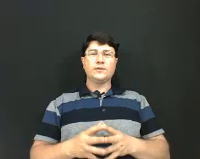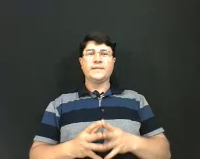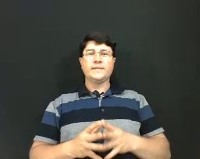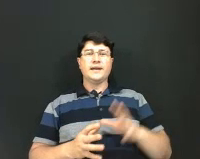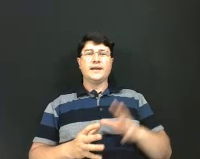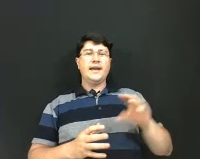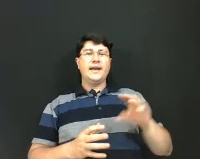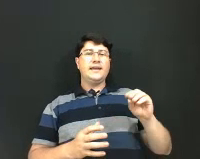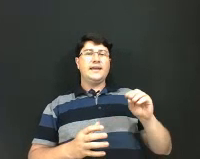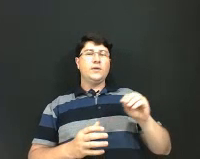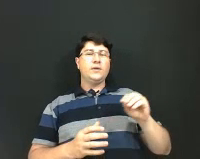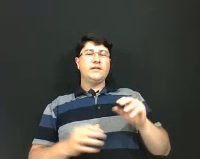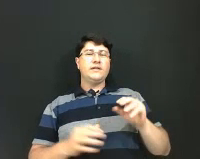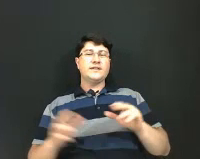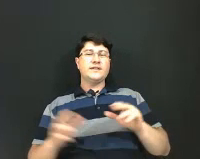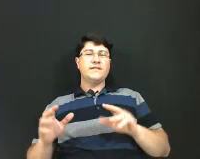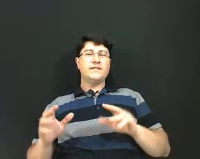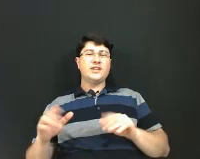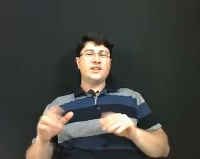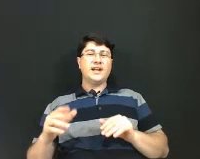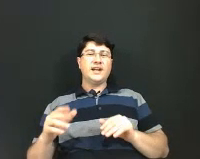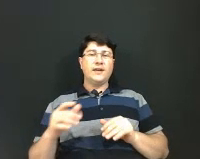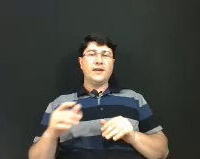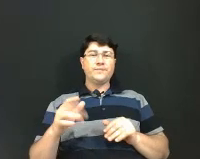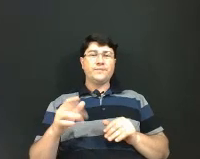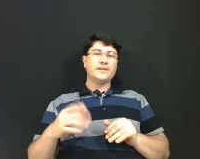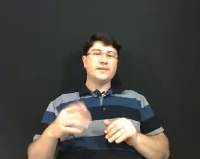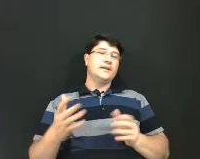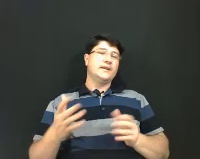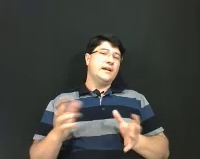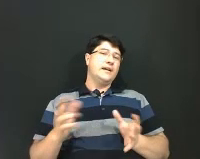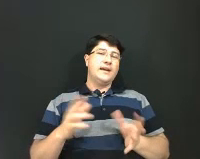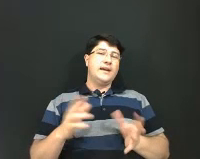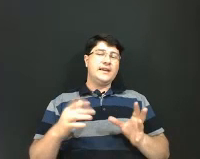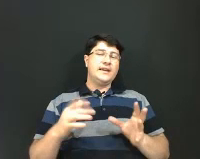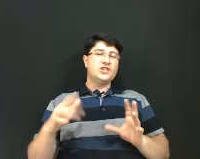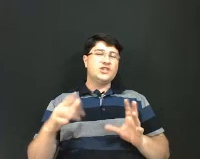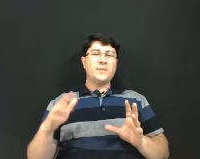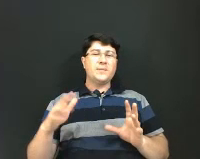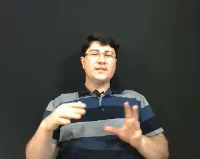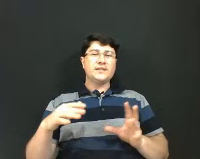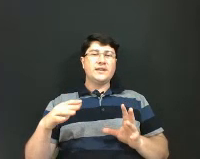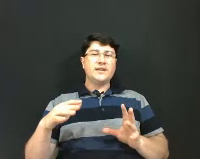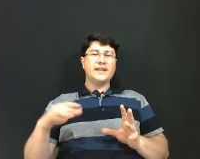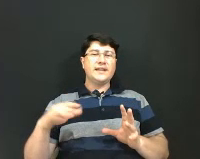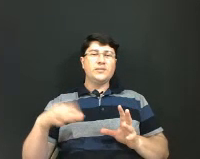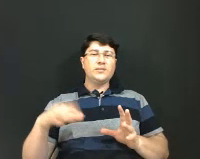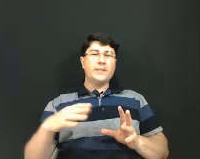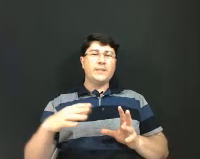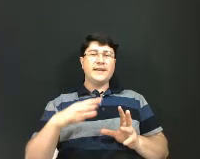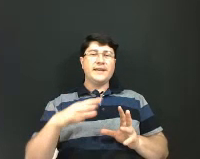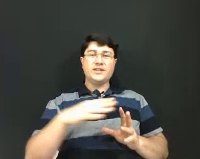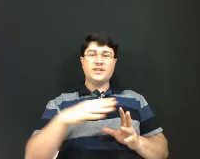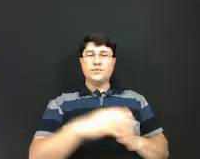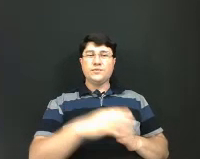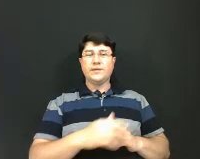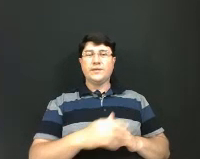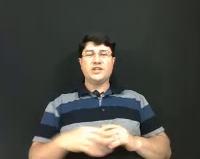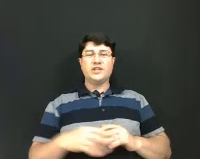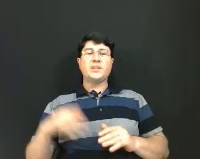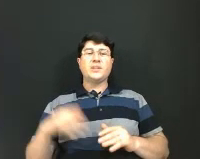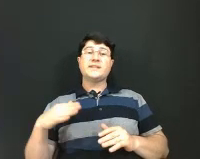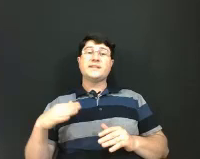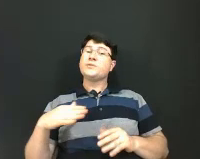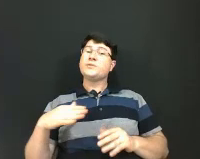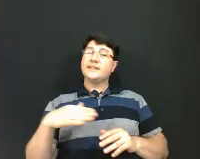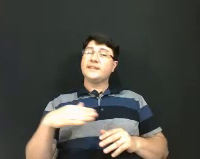ao outro, é que quando estava fazendo a viagem de carro, e a gente está pensando que está indo pela BR-101,